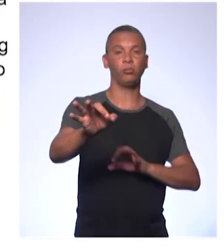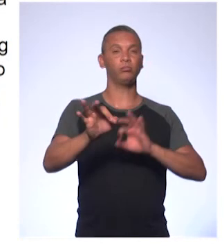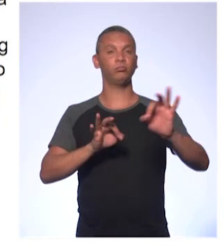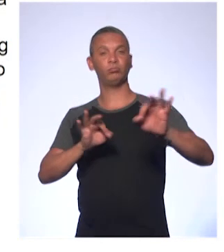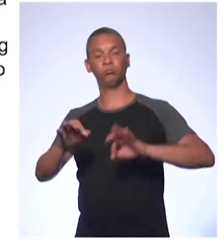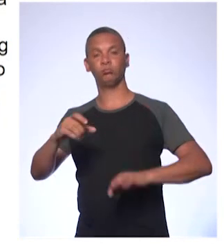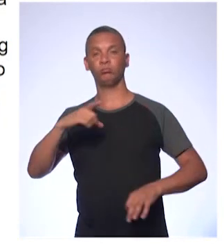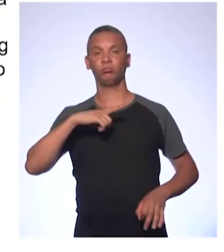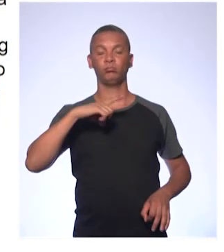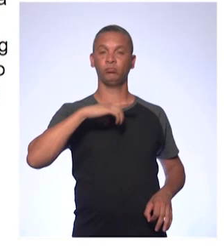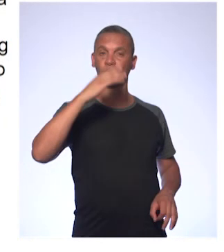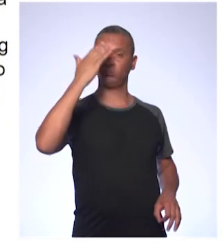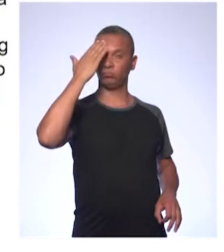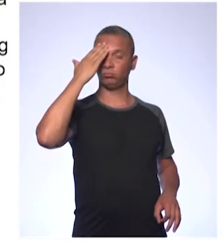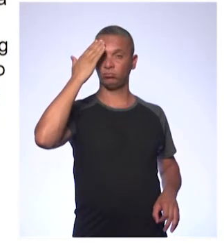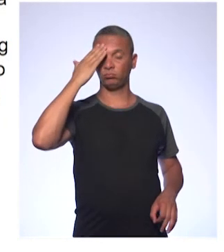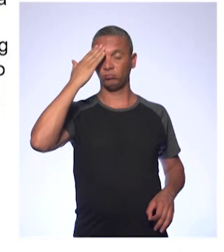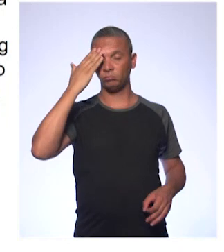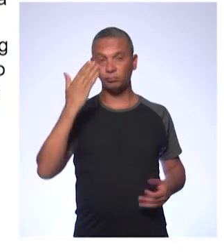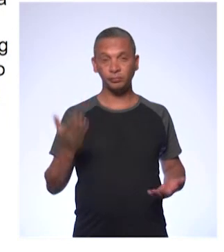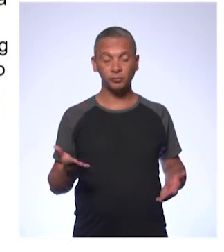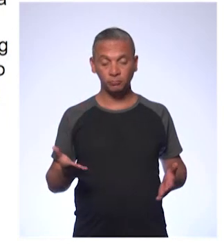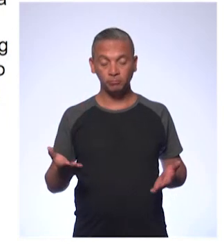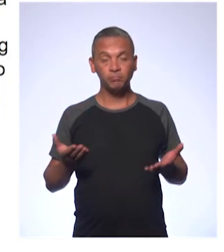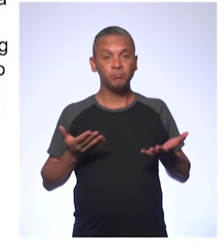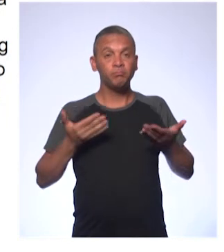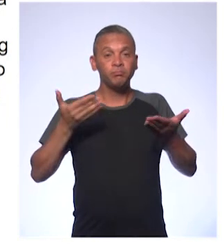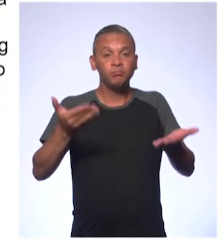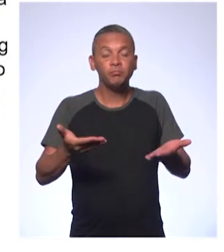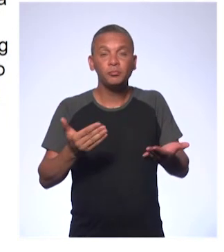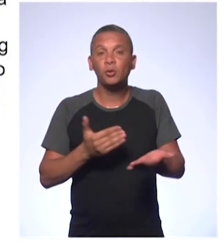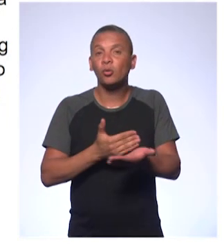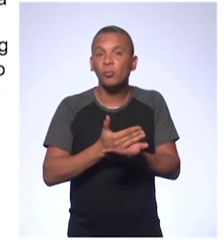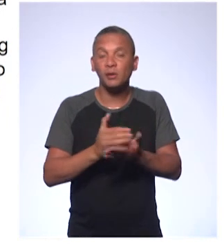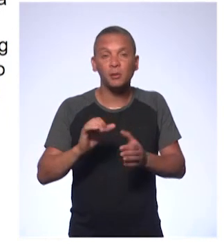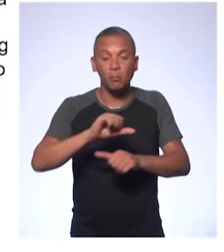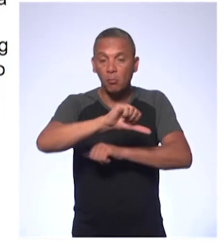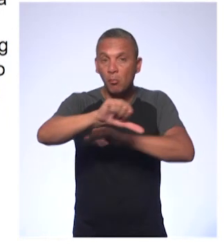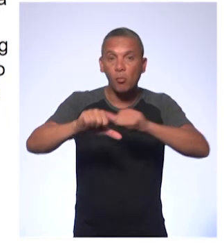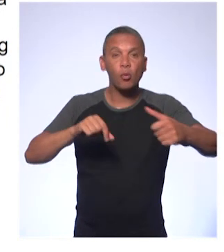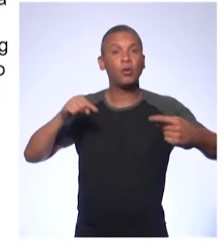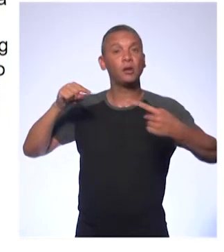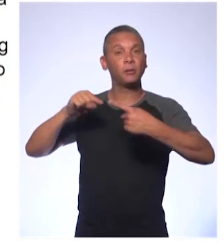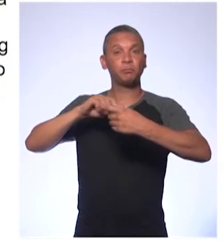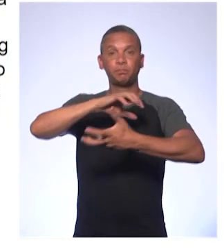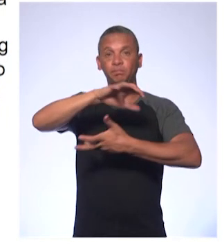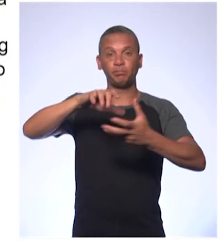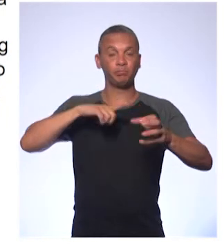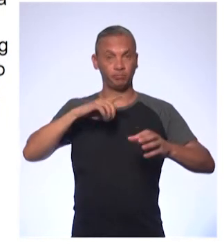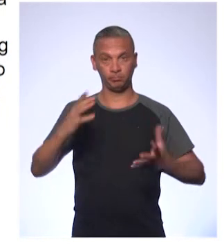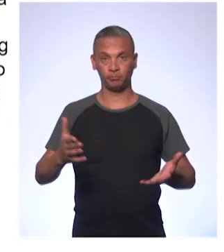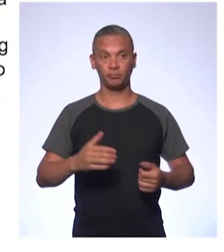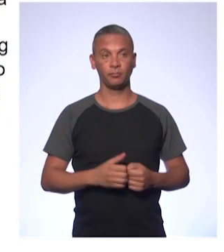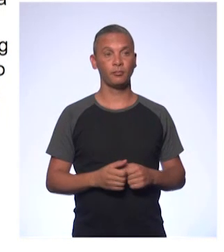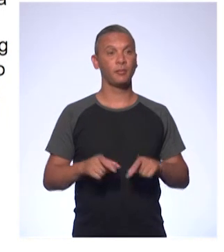algo que chegou para mudar de fato. Né? A gente tem arquitetura,